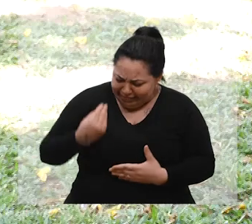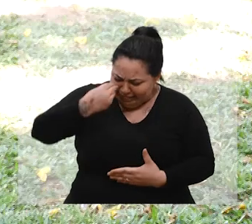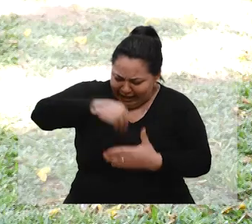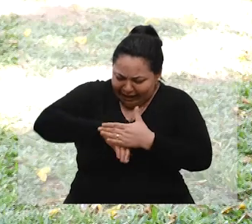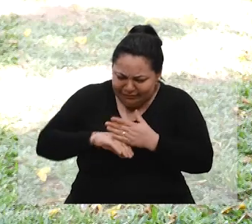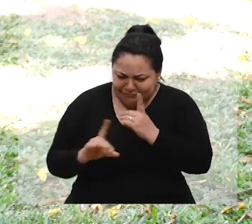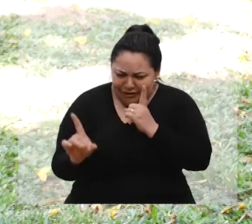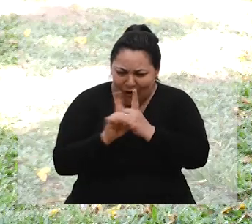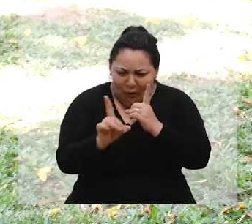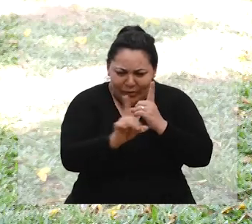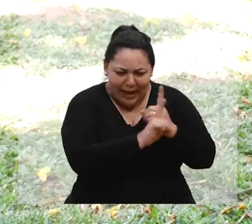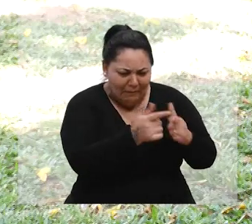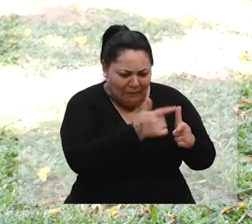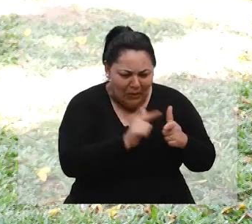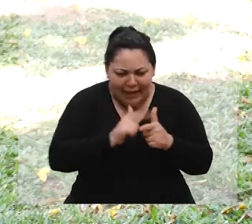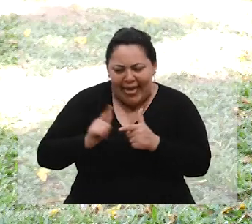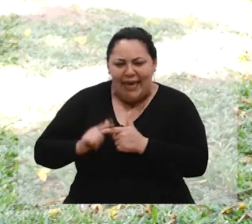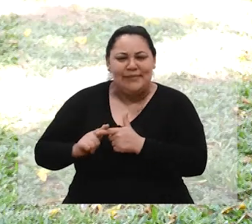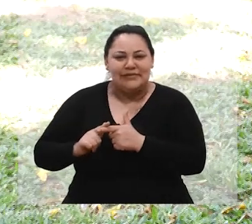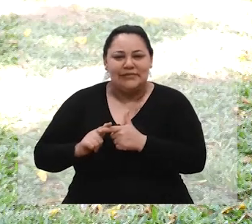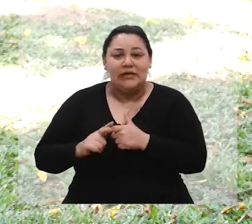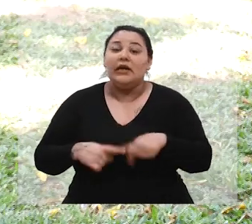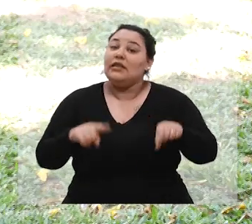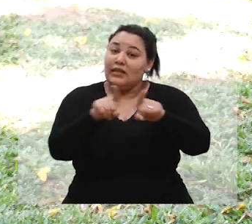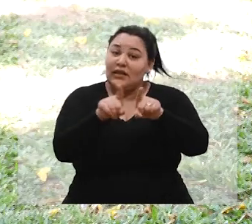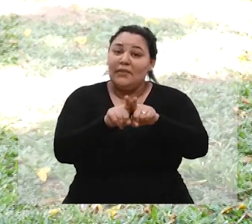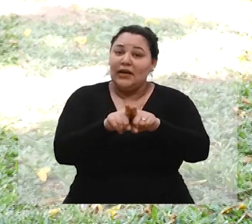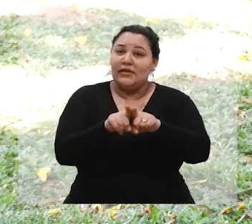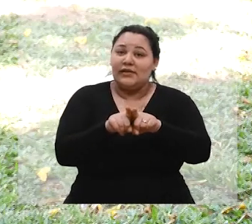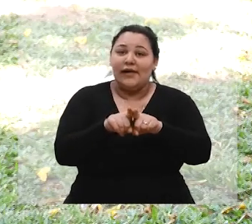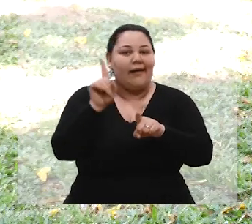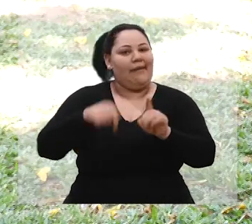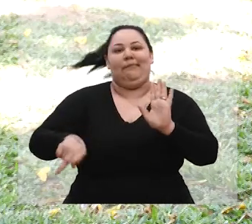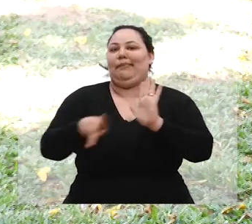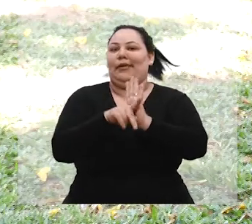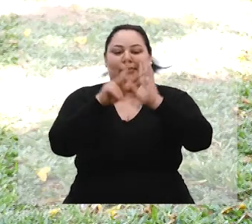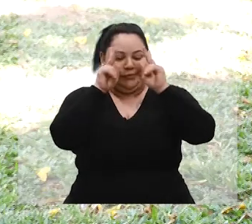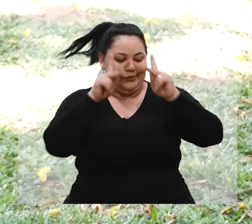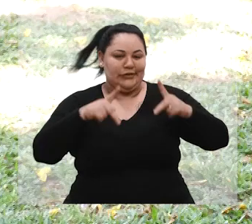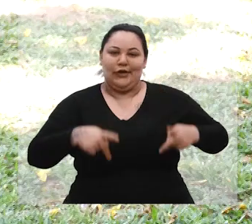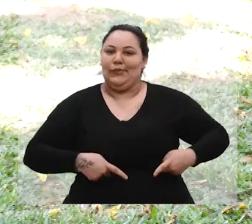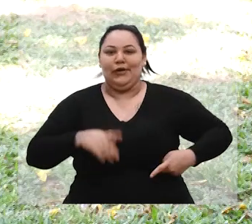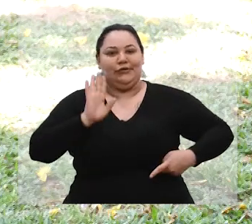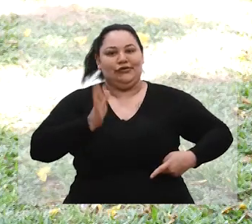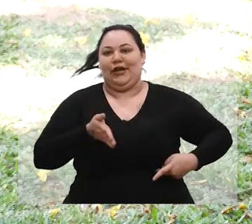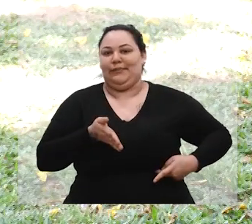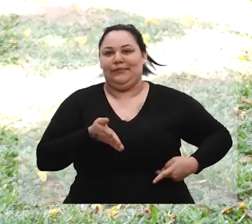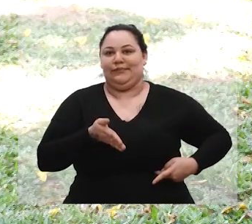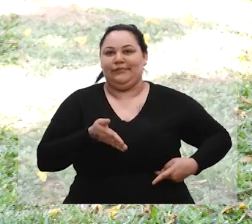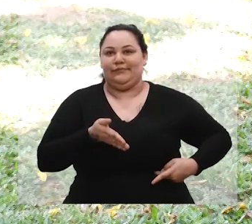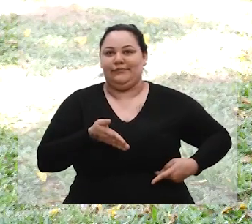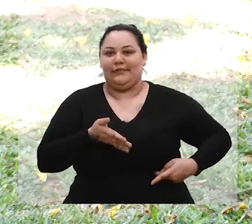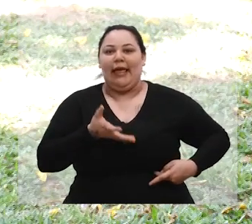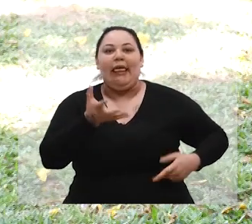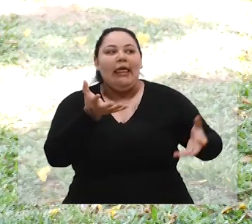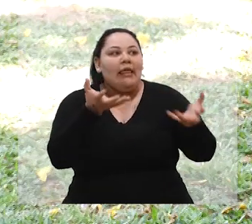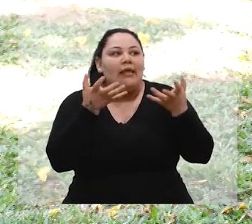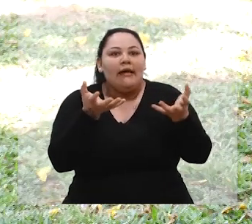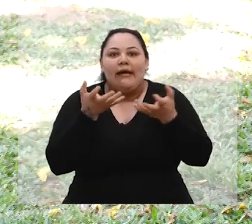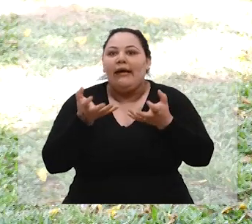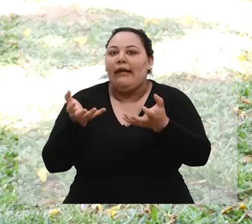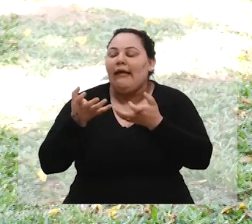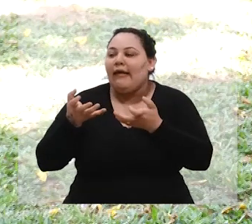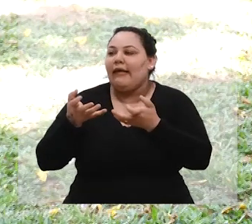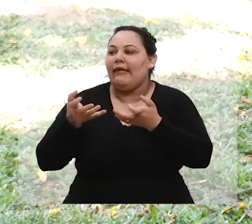certo vazio de tempos em tempos, também é do ser humano idealizar de que